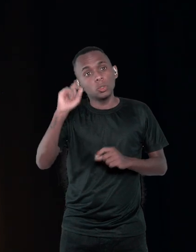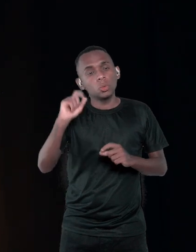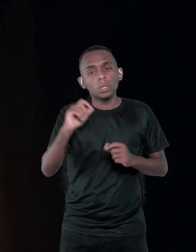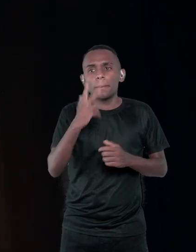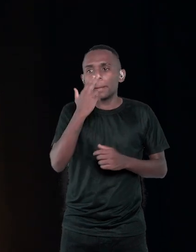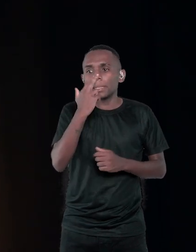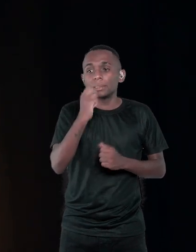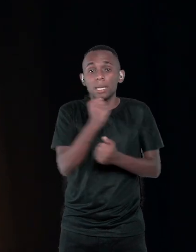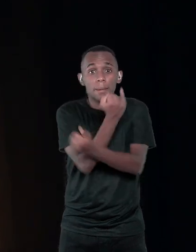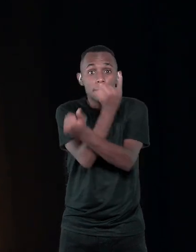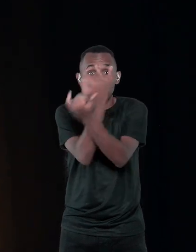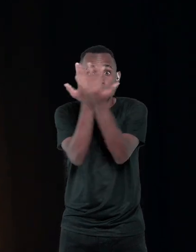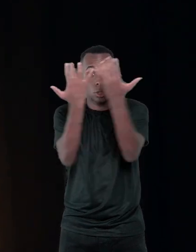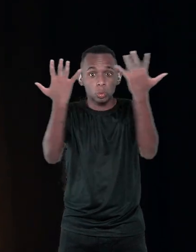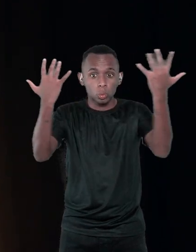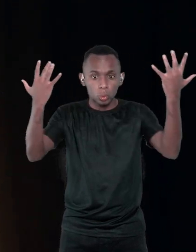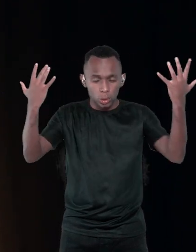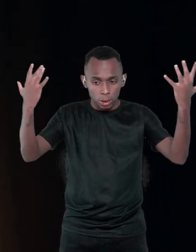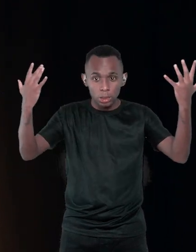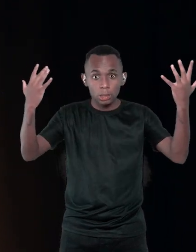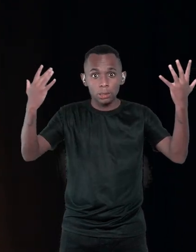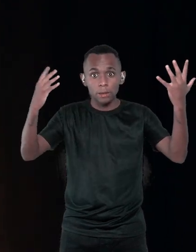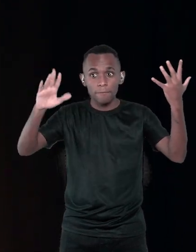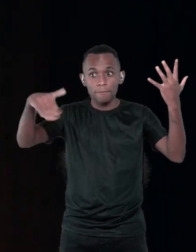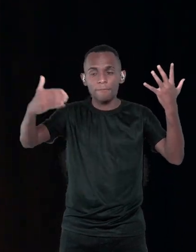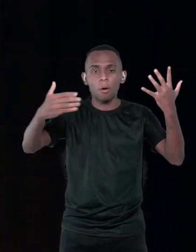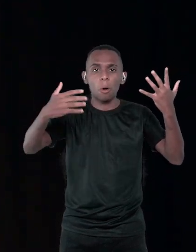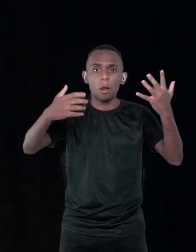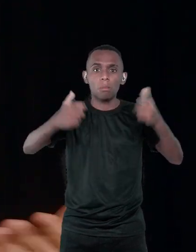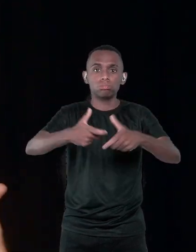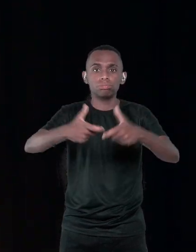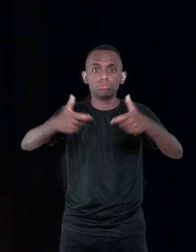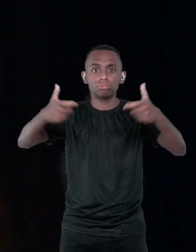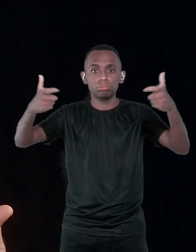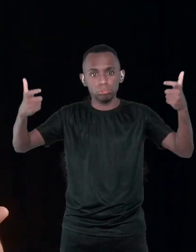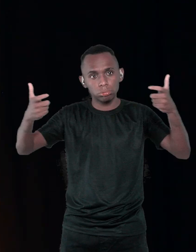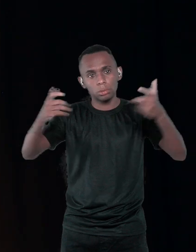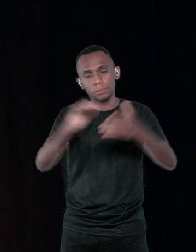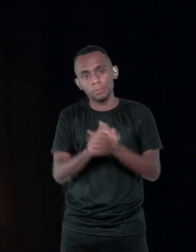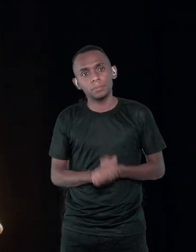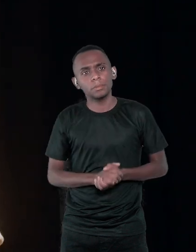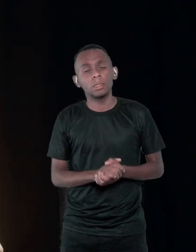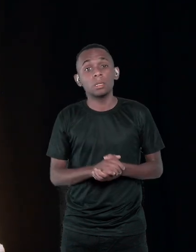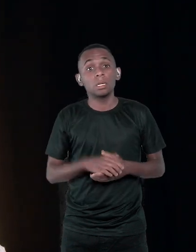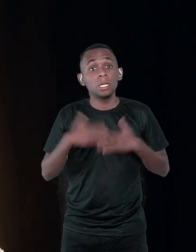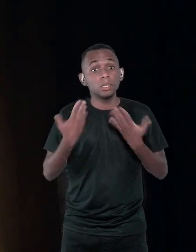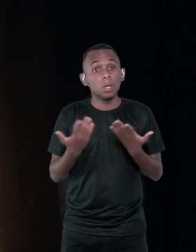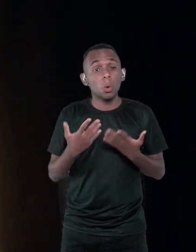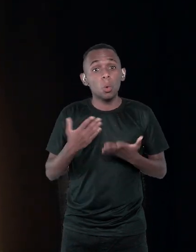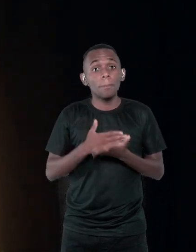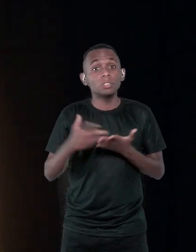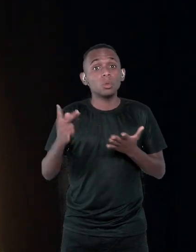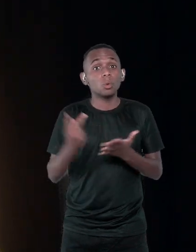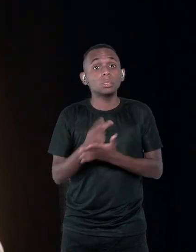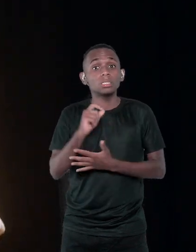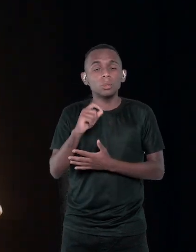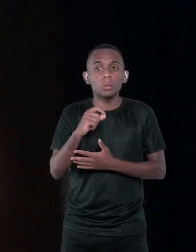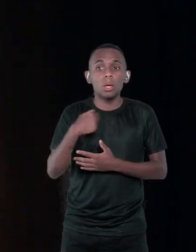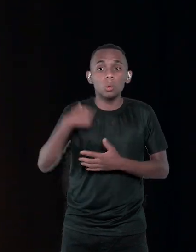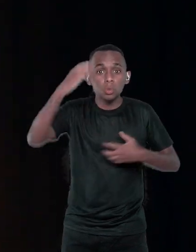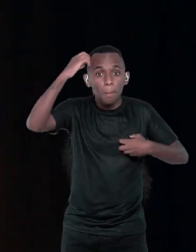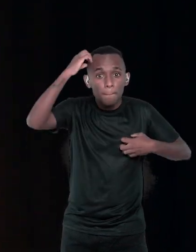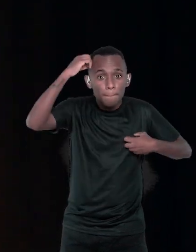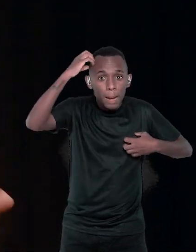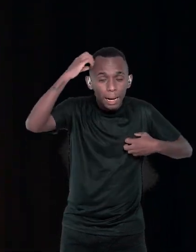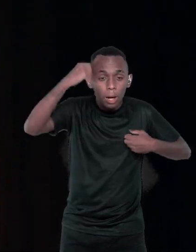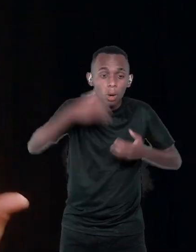pouco conta dessas cidades quando a gente ficou dentro de casa. E é natural, né? No Rio de Janeiro, então, eu moro no Jardim Botânico, os macacos começaram a aparecer. Eu moro do